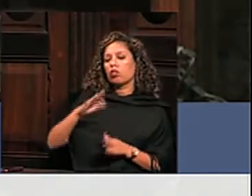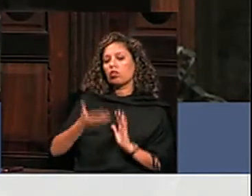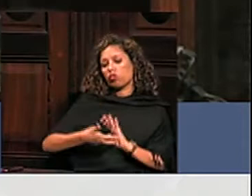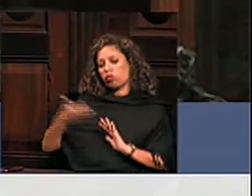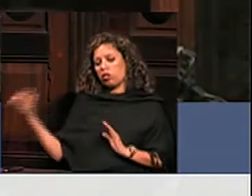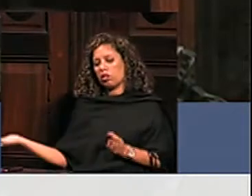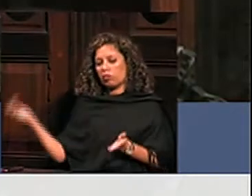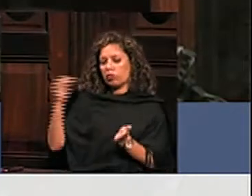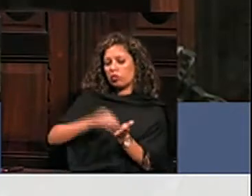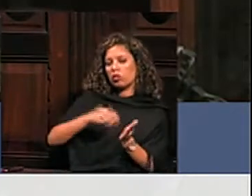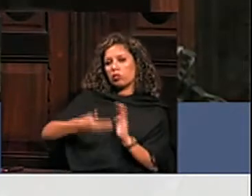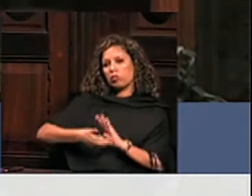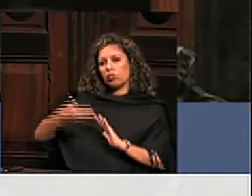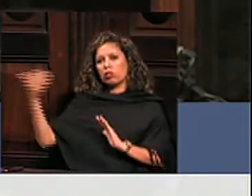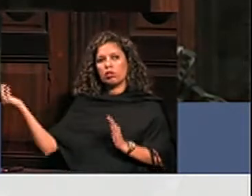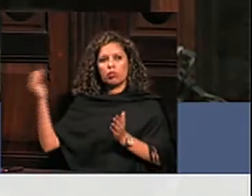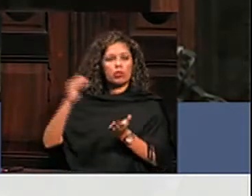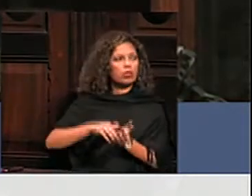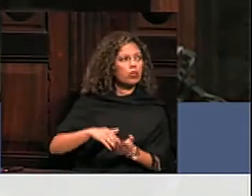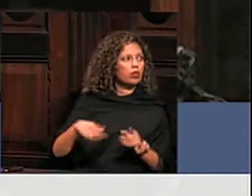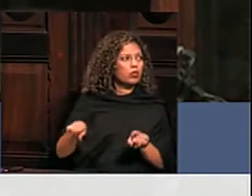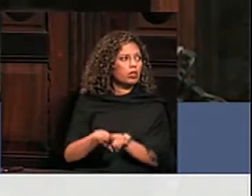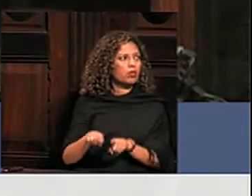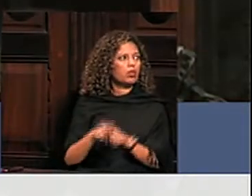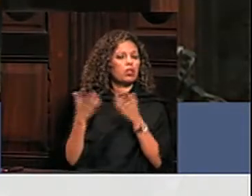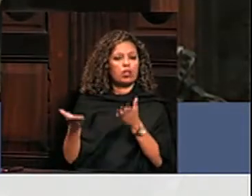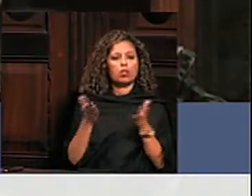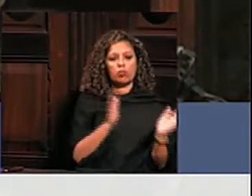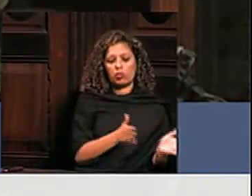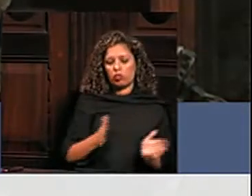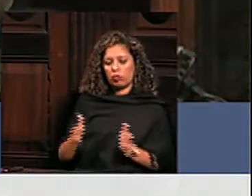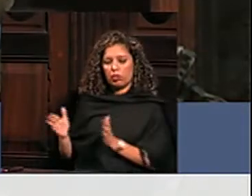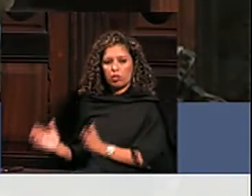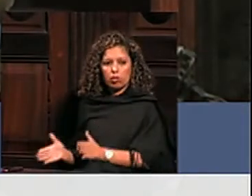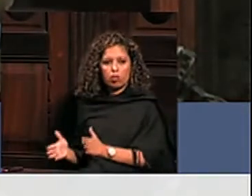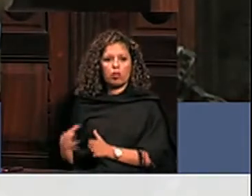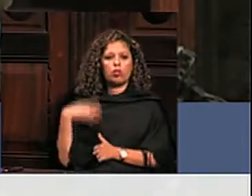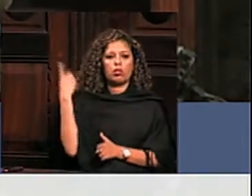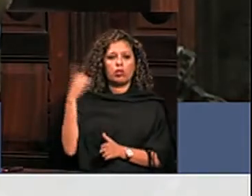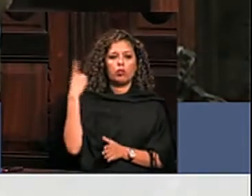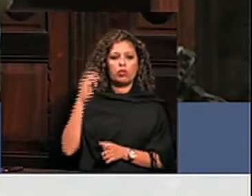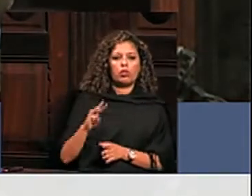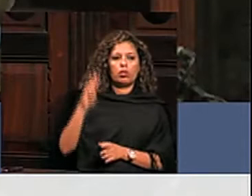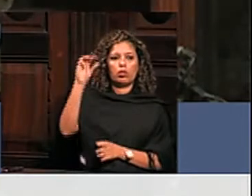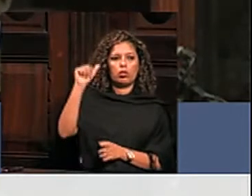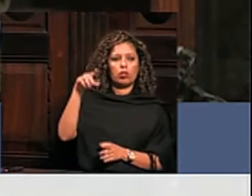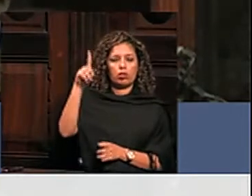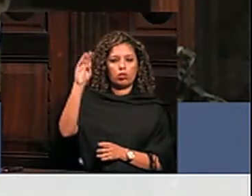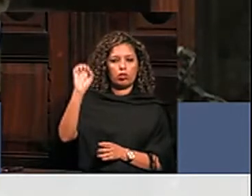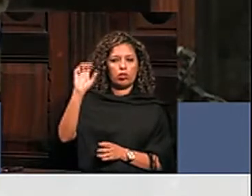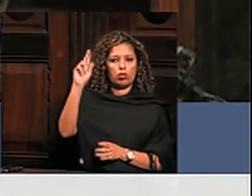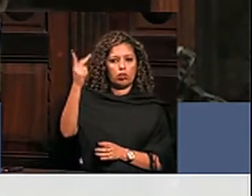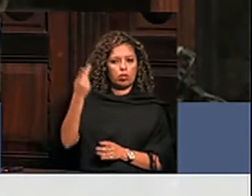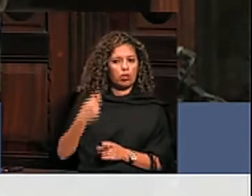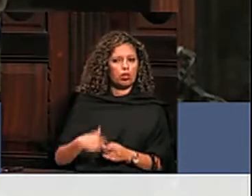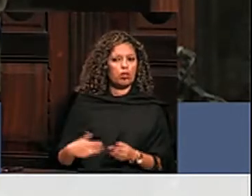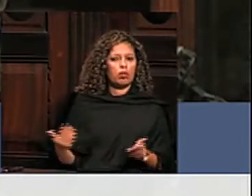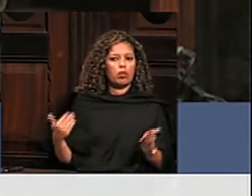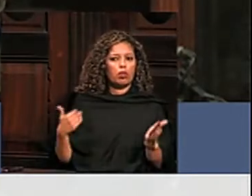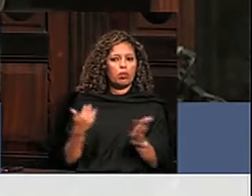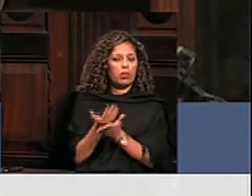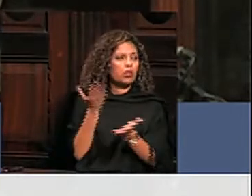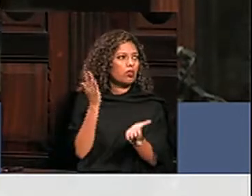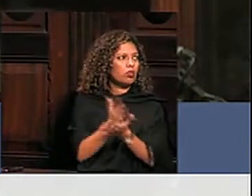antecipamos. E eu também não respondi à questão de ordem do deputado Valdec. Então, dizer que, ao final